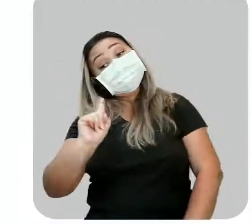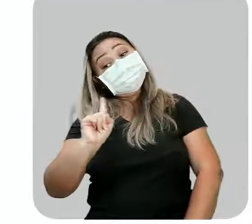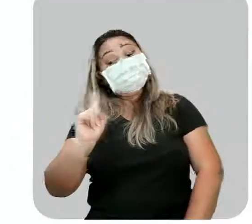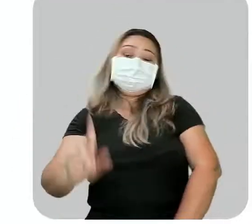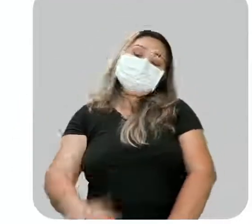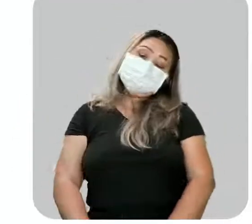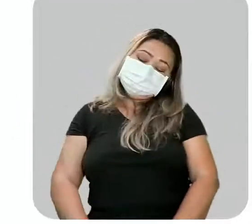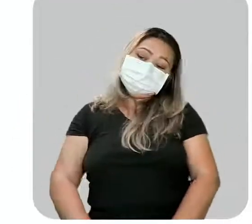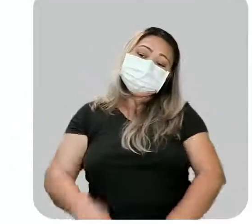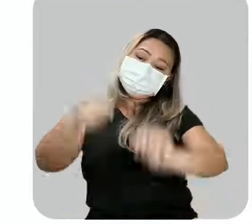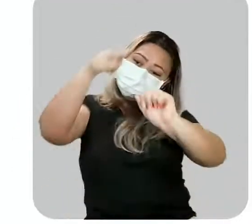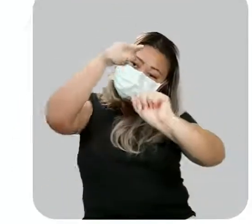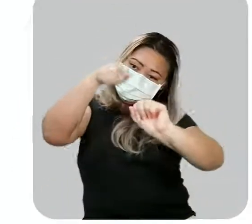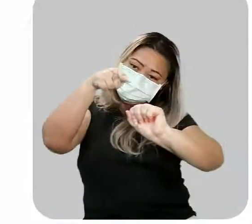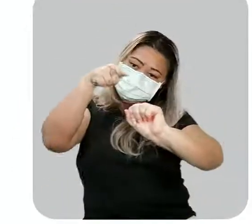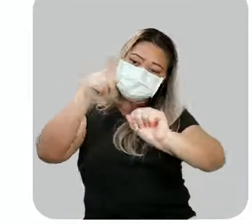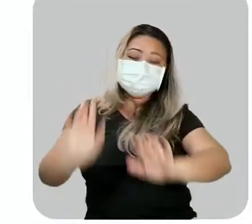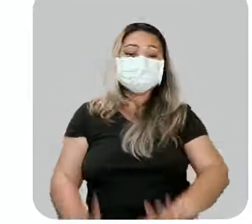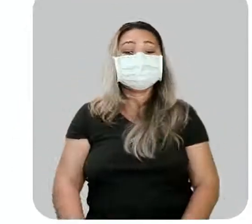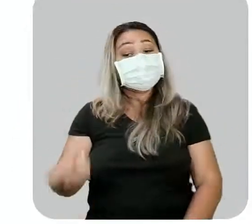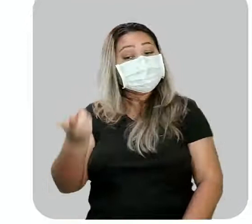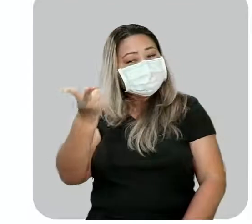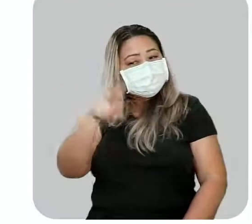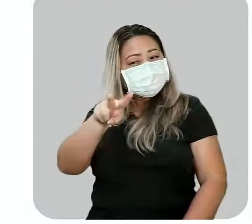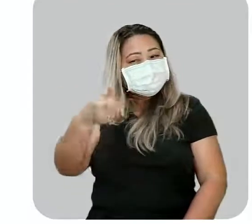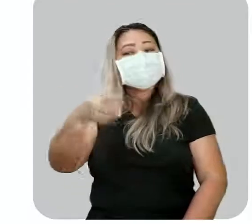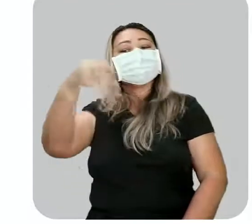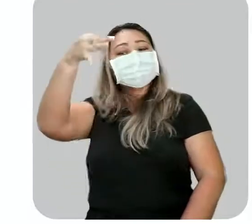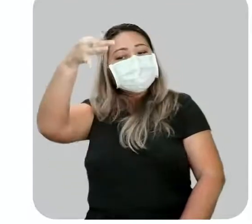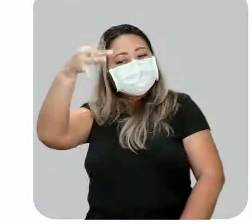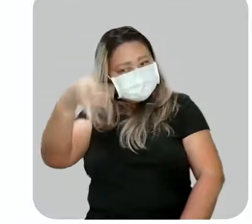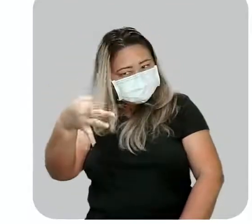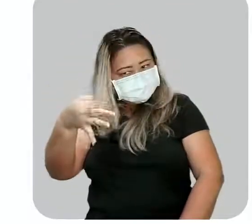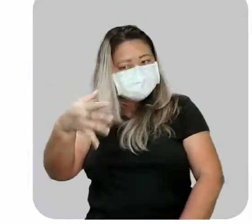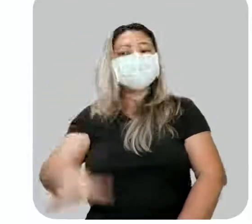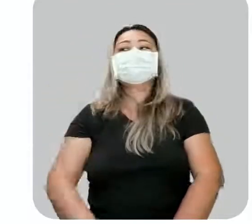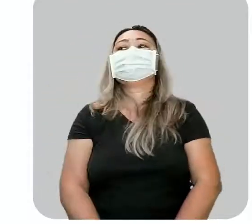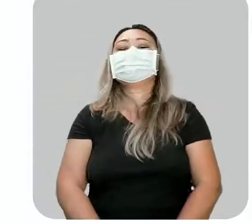aparecer ou não. E as duas formas estarão